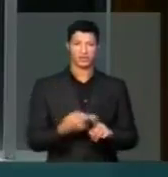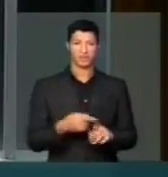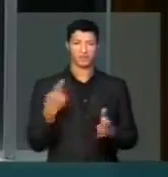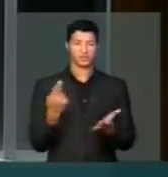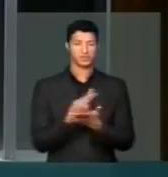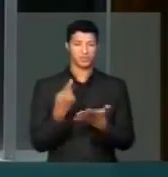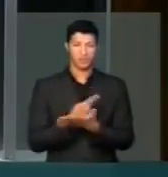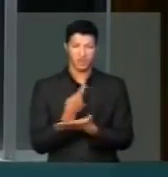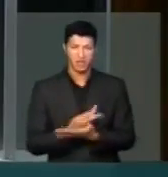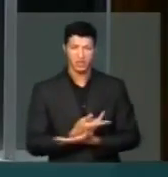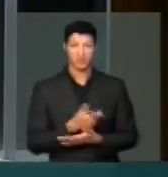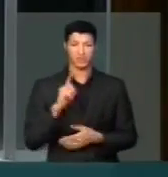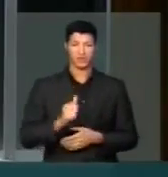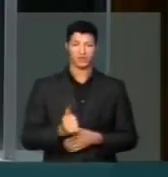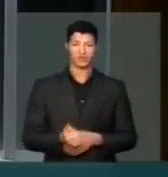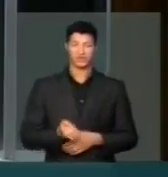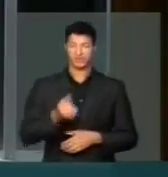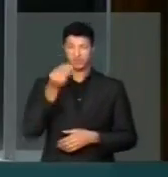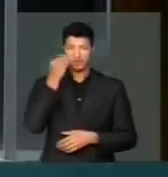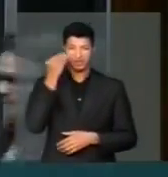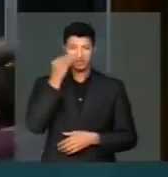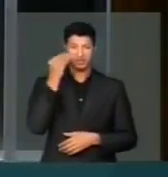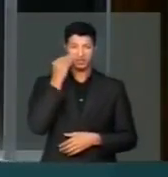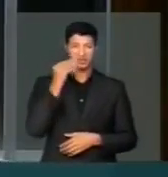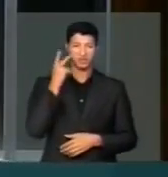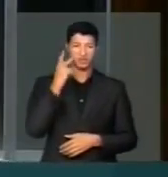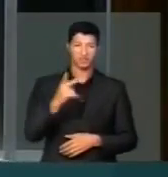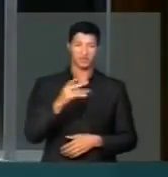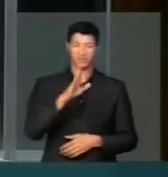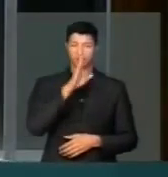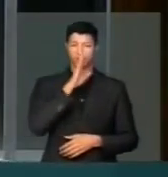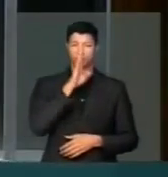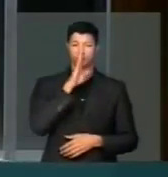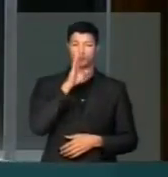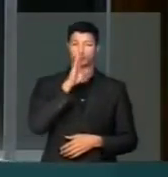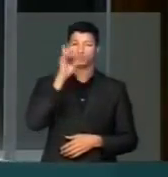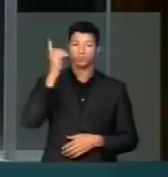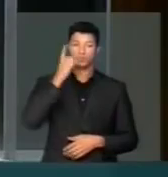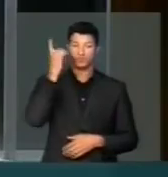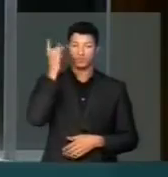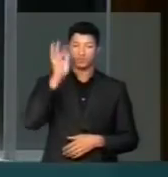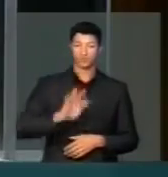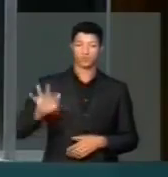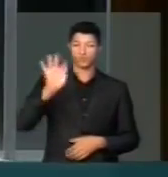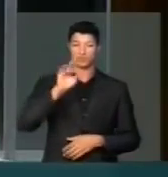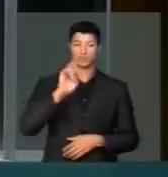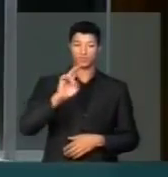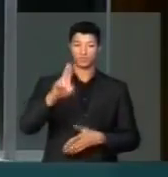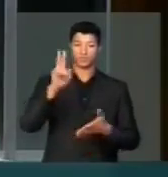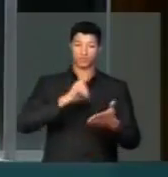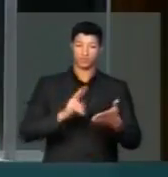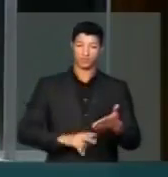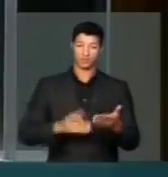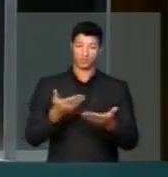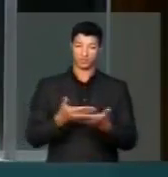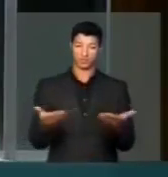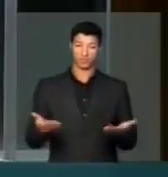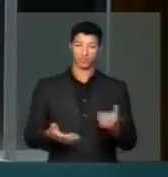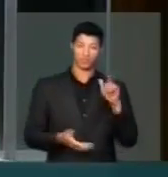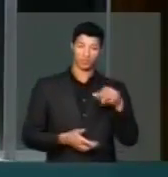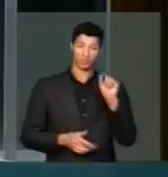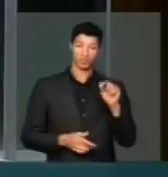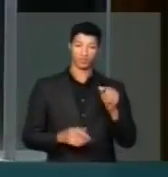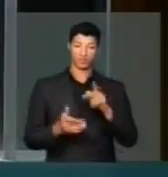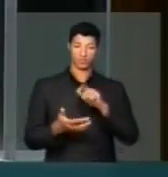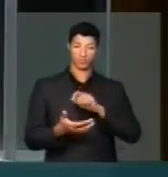que um erro. Isso é uma tentativa de calar os deputados federais. E eu vou ler para os senhores. É o que